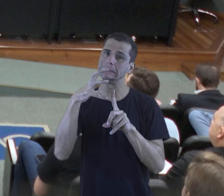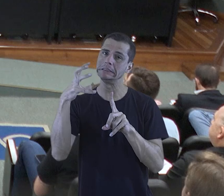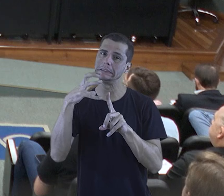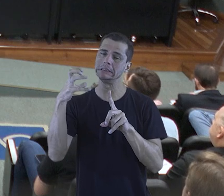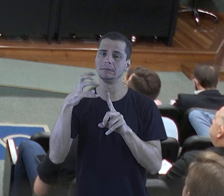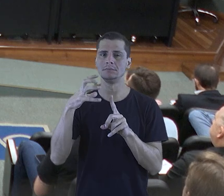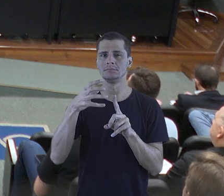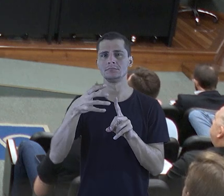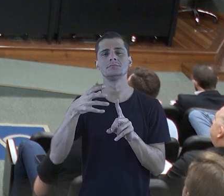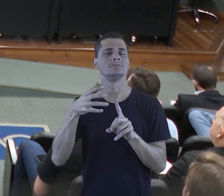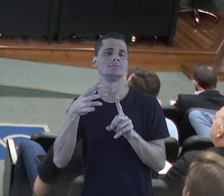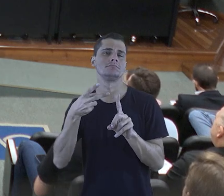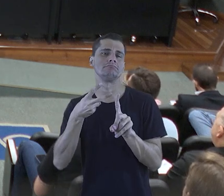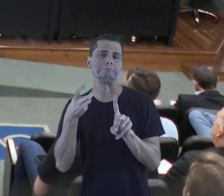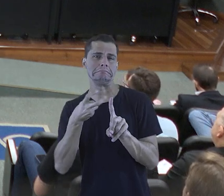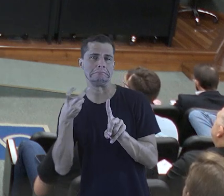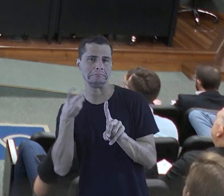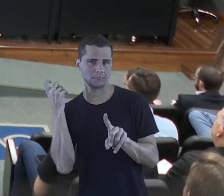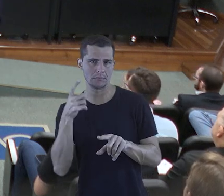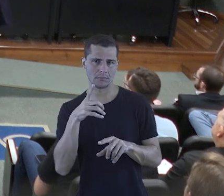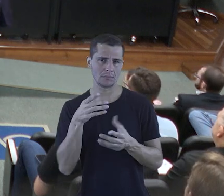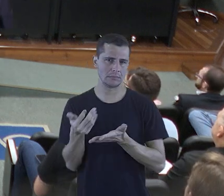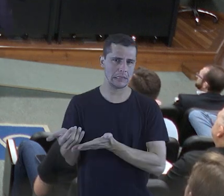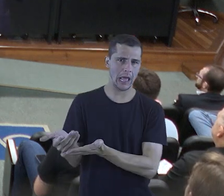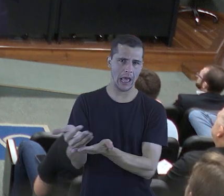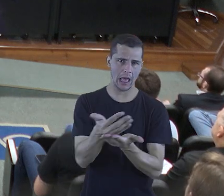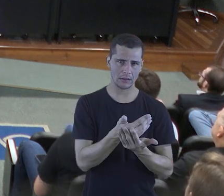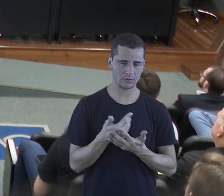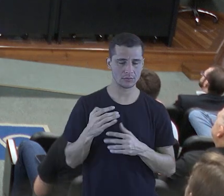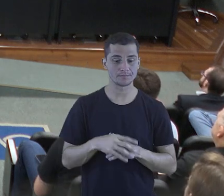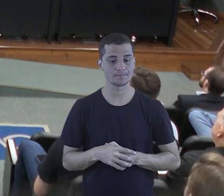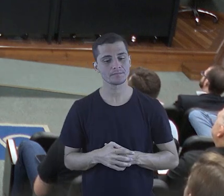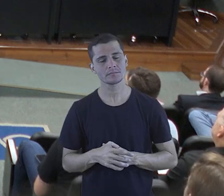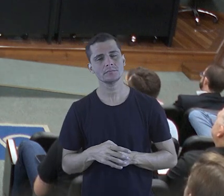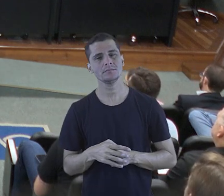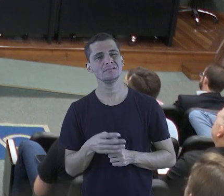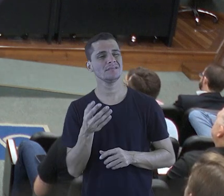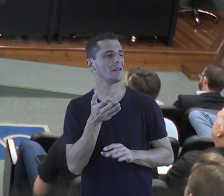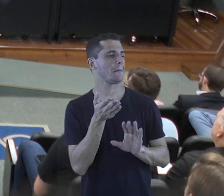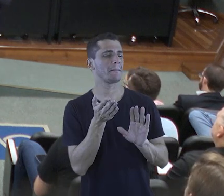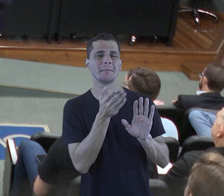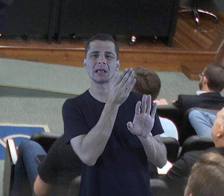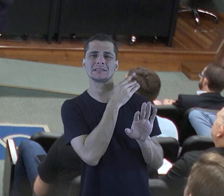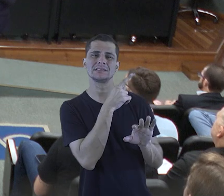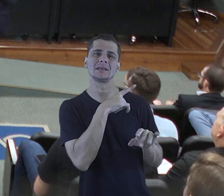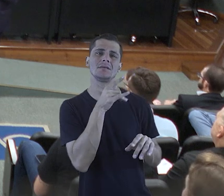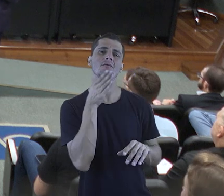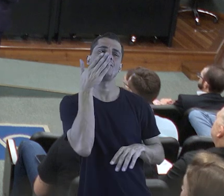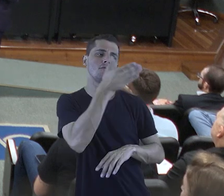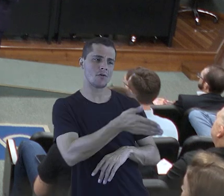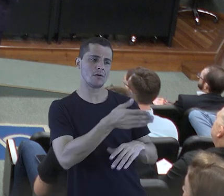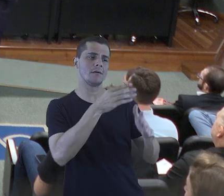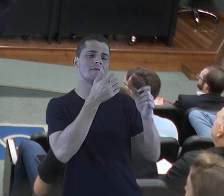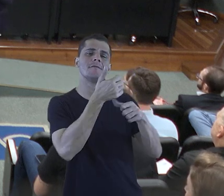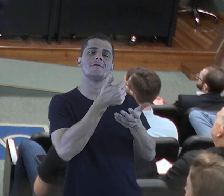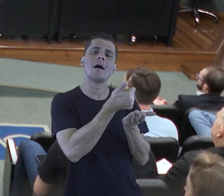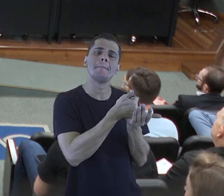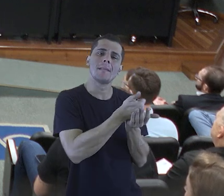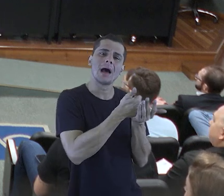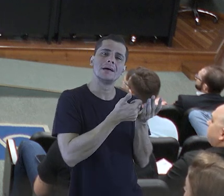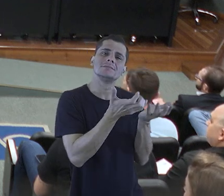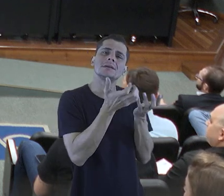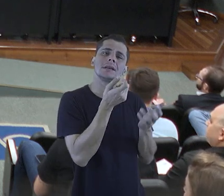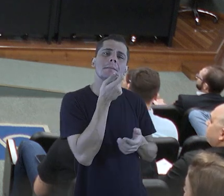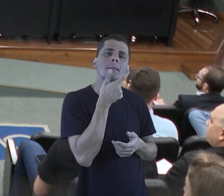isso aqui não existe, mas isso existe. Outra coisa, estava falando com o Diego, um pouco antes de entrar aqui no